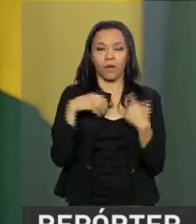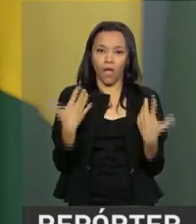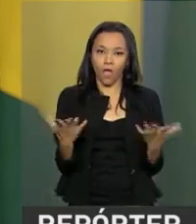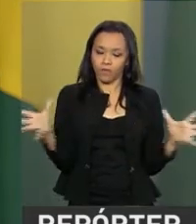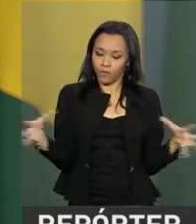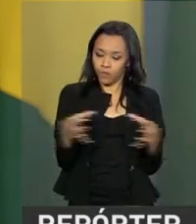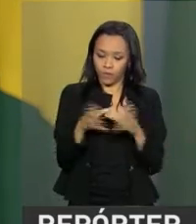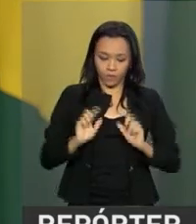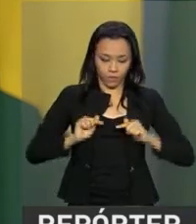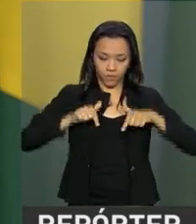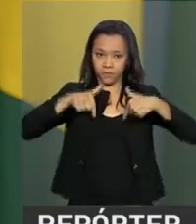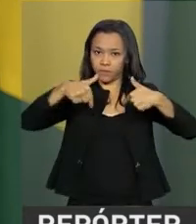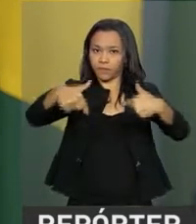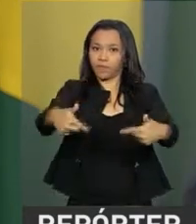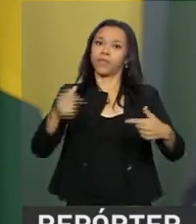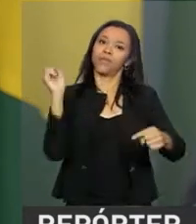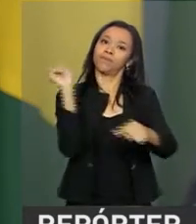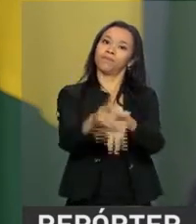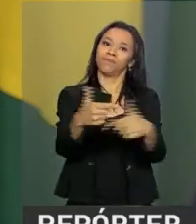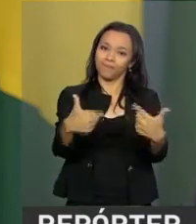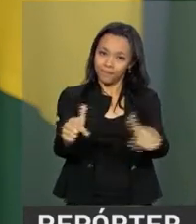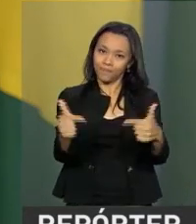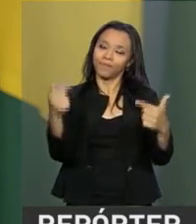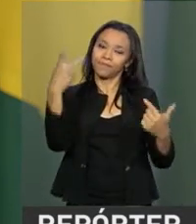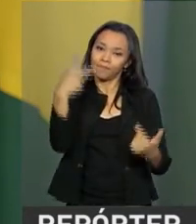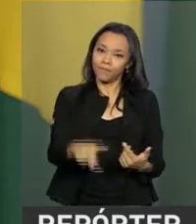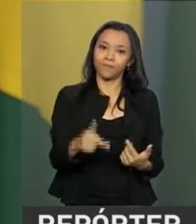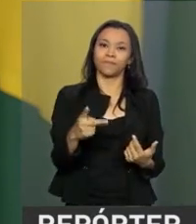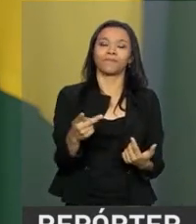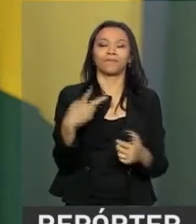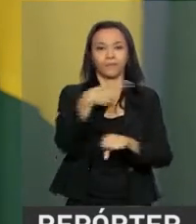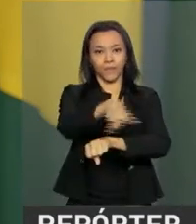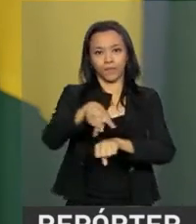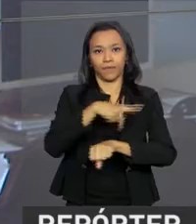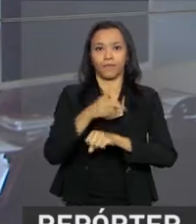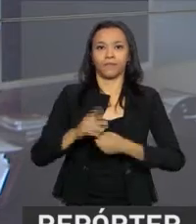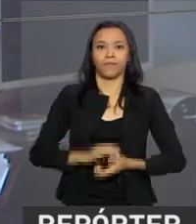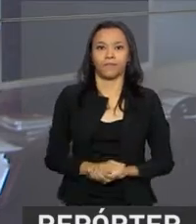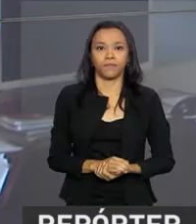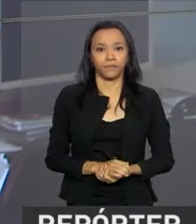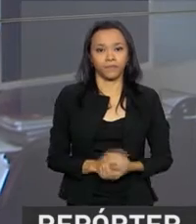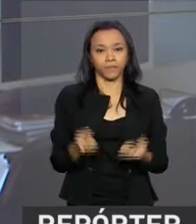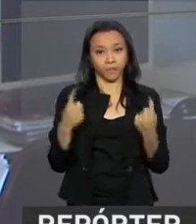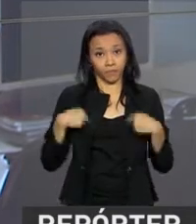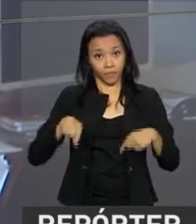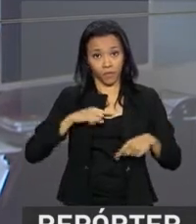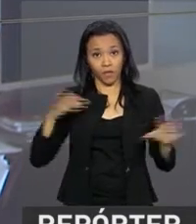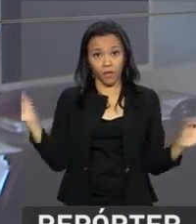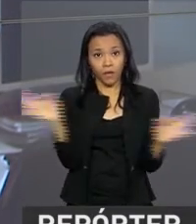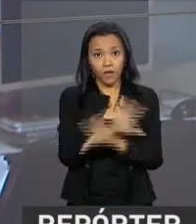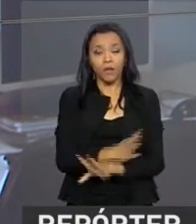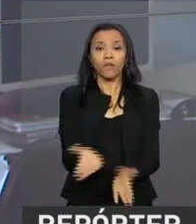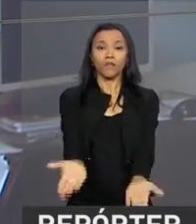ações geradoras do emprego no nosso país. Nós ficamos